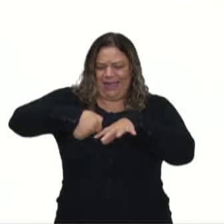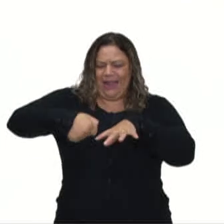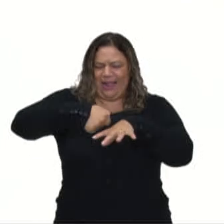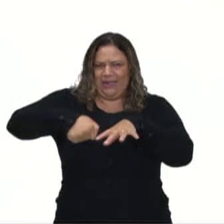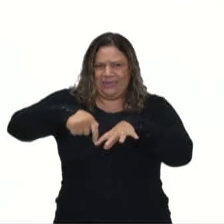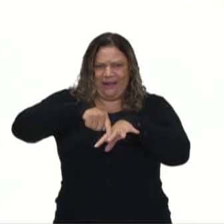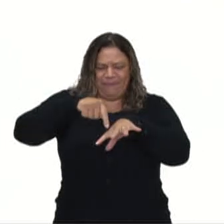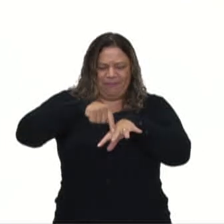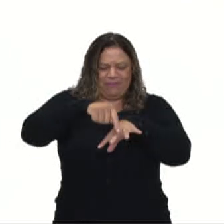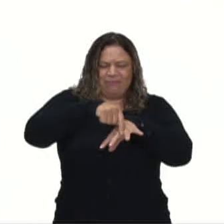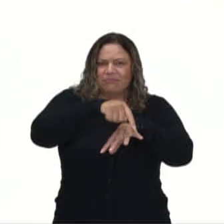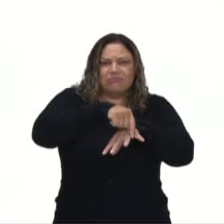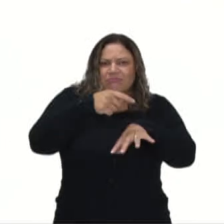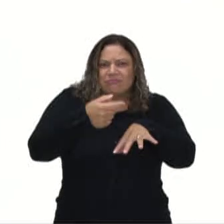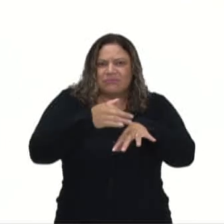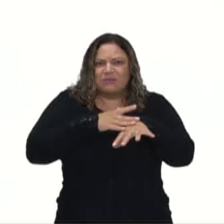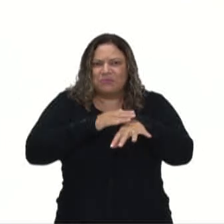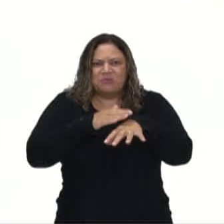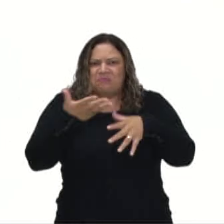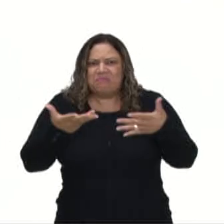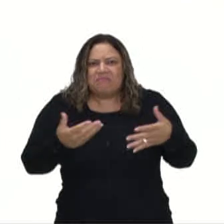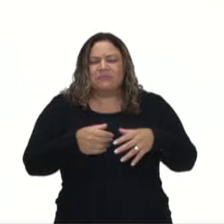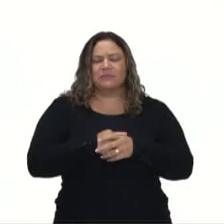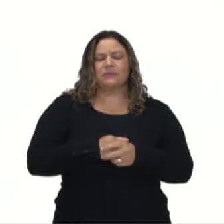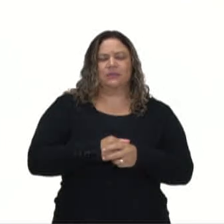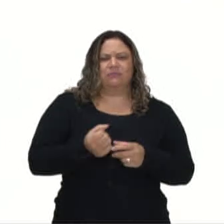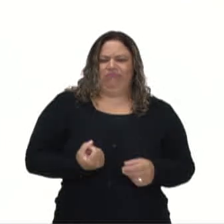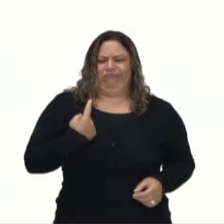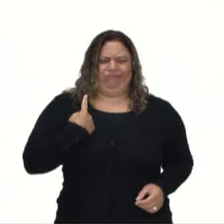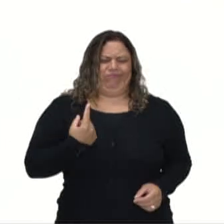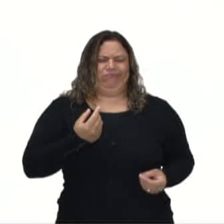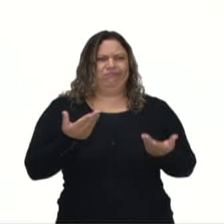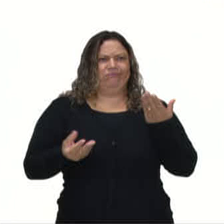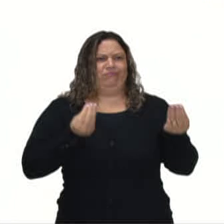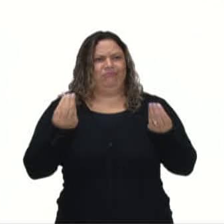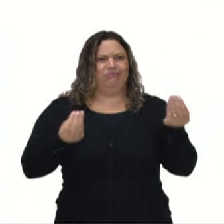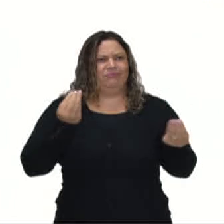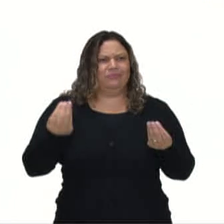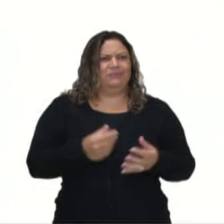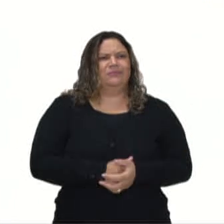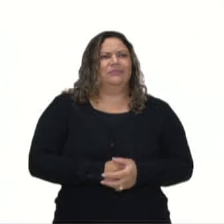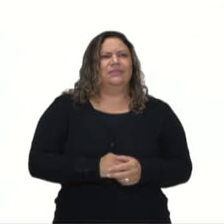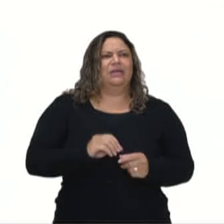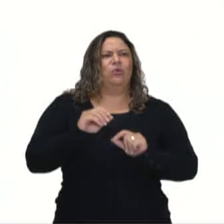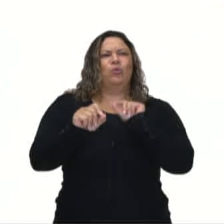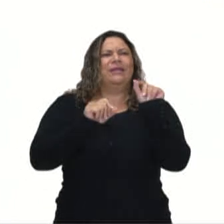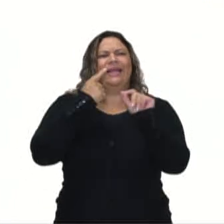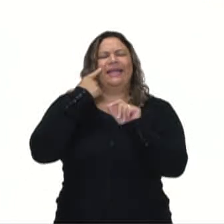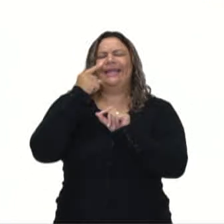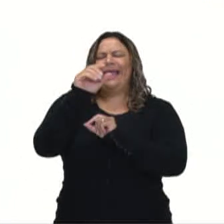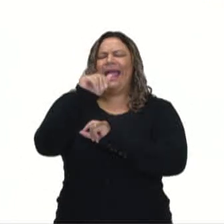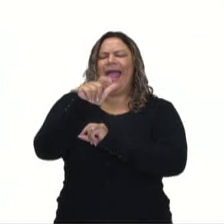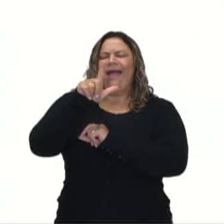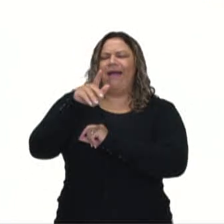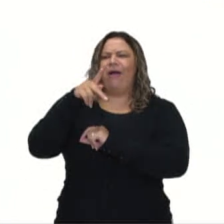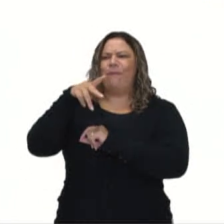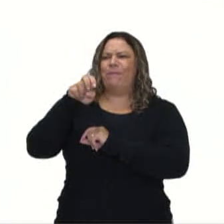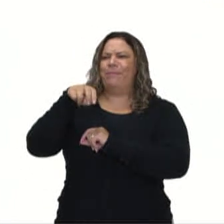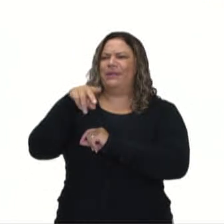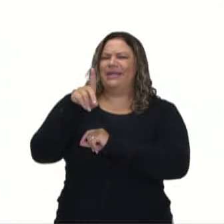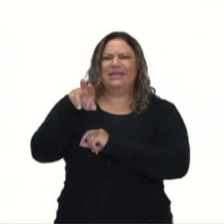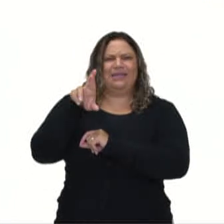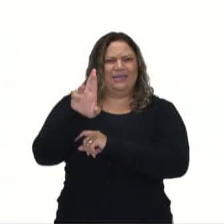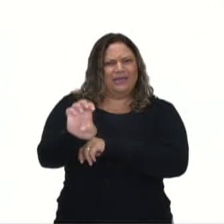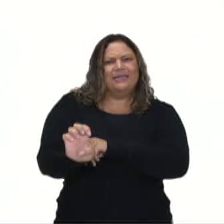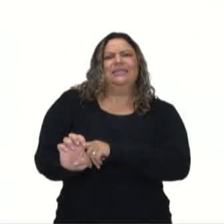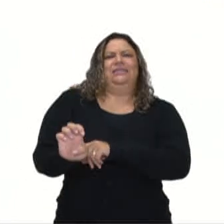paralelepípedo? Alpendre não tem cara de varanda. Para mim, alpendre é um sujeito que está estudando alguma